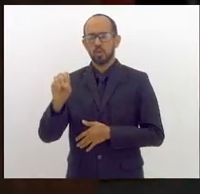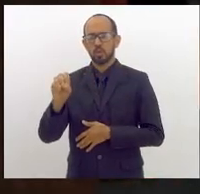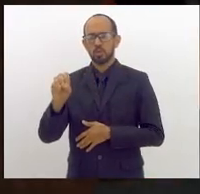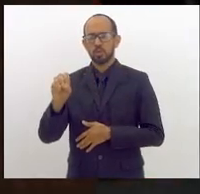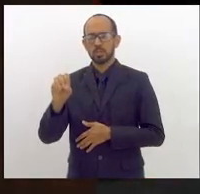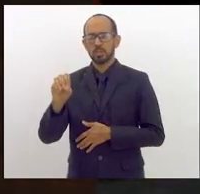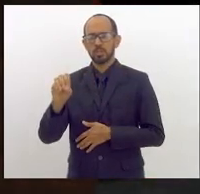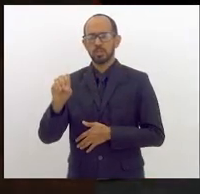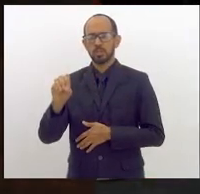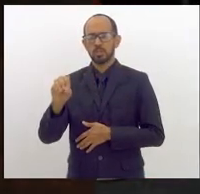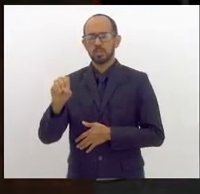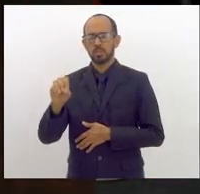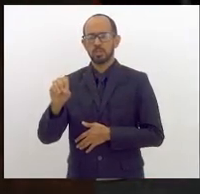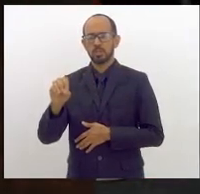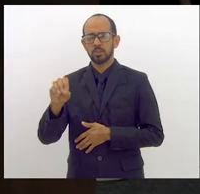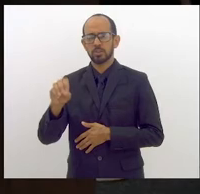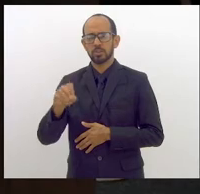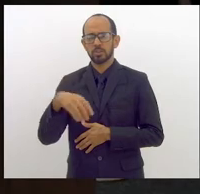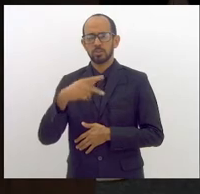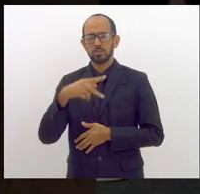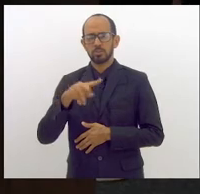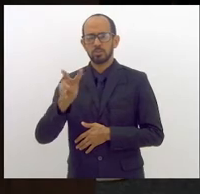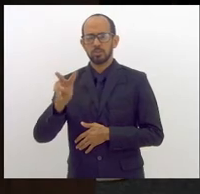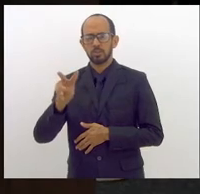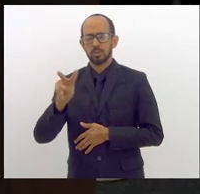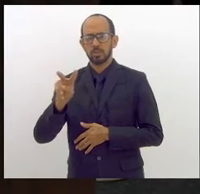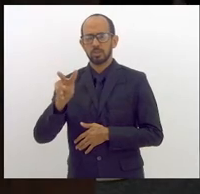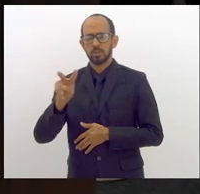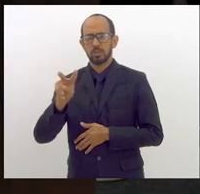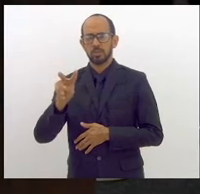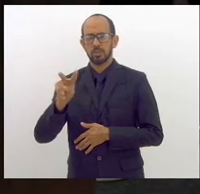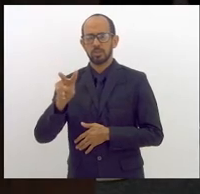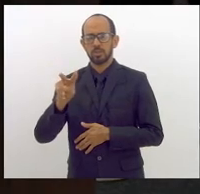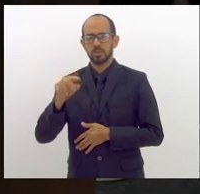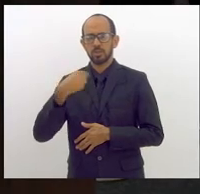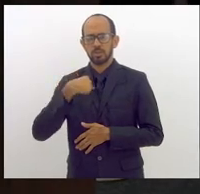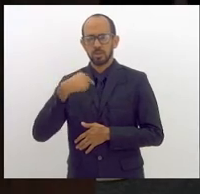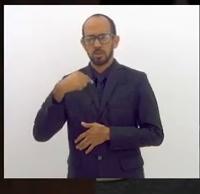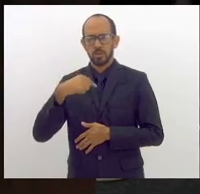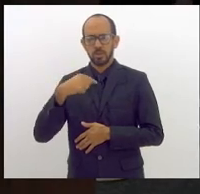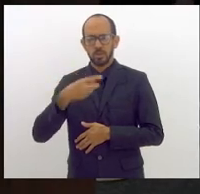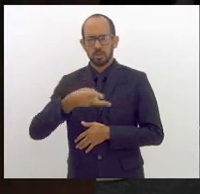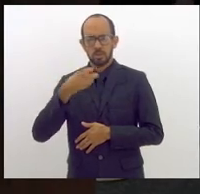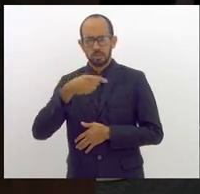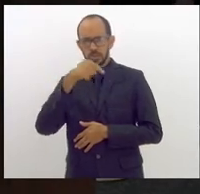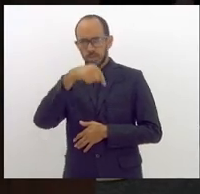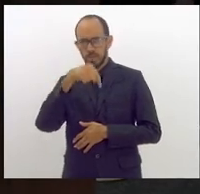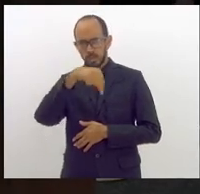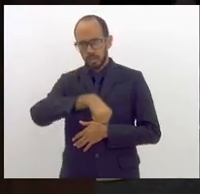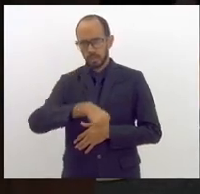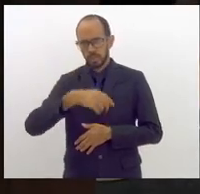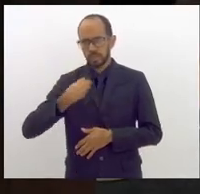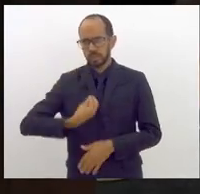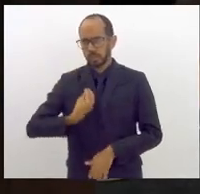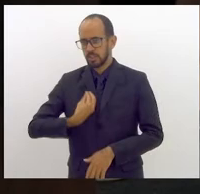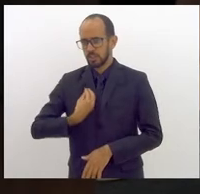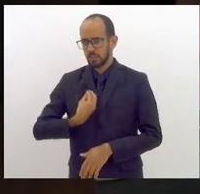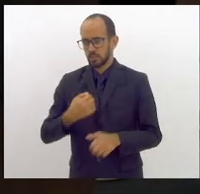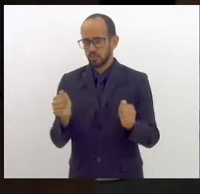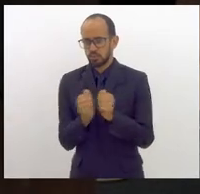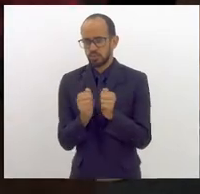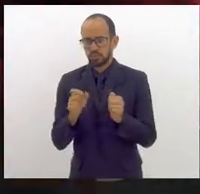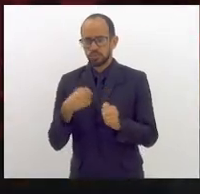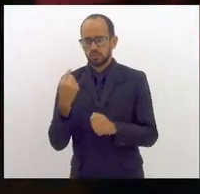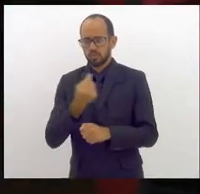Eurico Júnior do PV e assim ele tá aqui na casa ele tá aqui entre nós